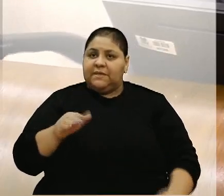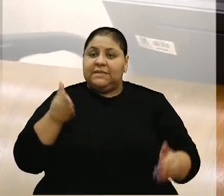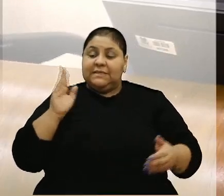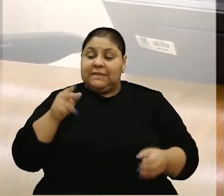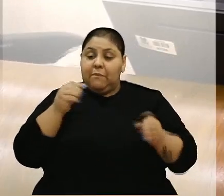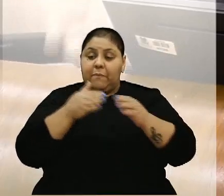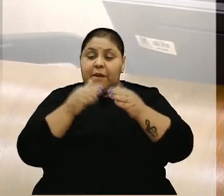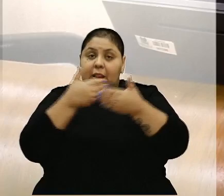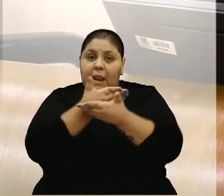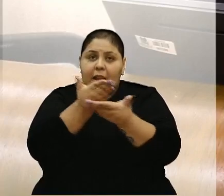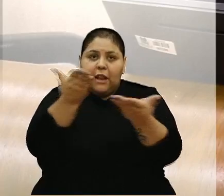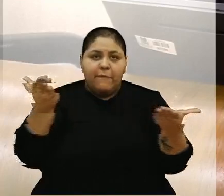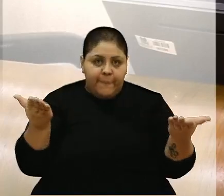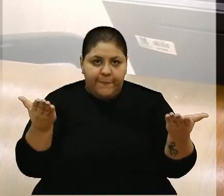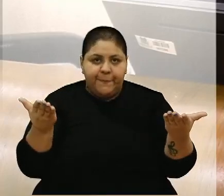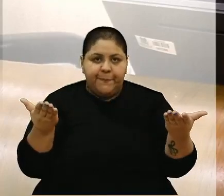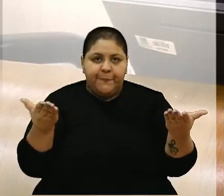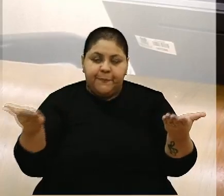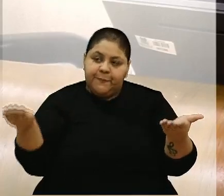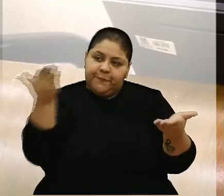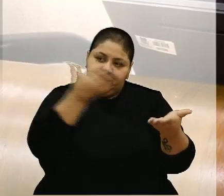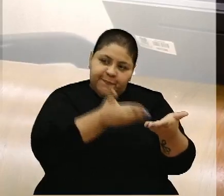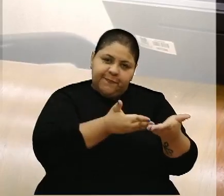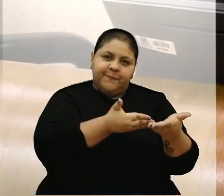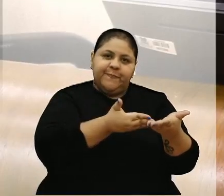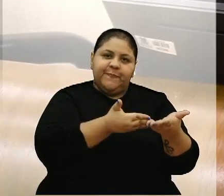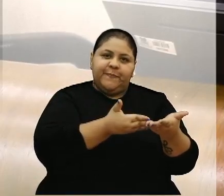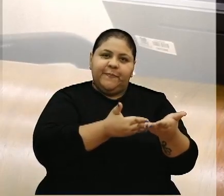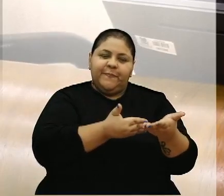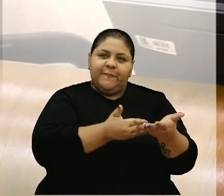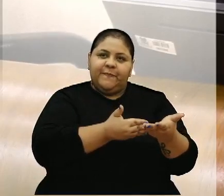abertas para receber a sua visita.